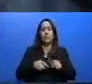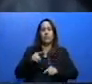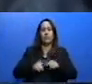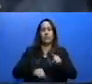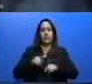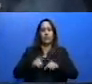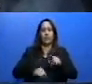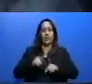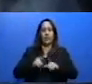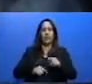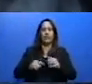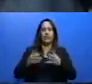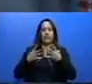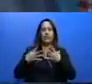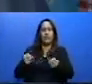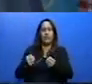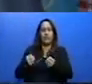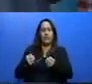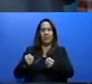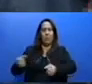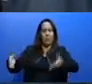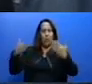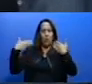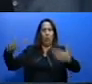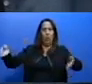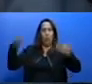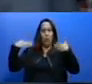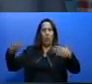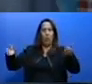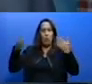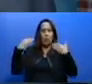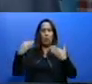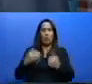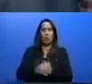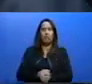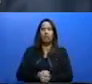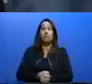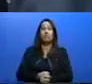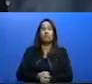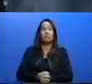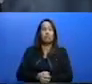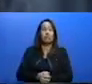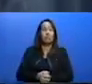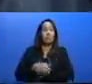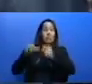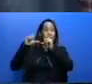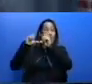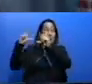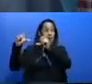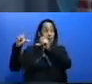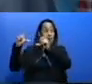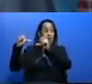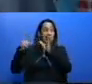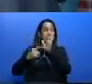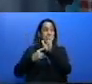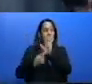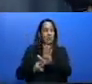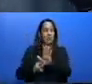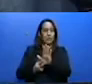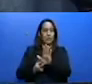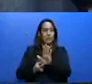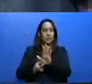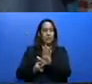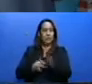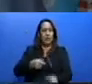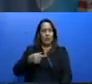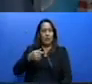material que está absorvendo o calor do ambiente? Olha só, a imagem aqui está mostrando, né? Olha a